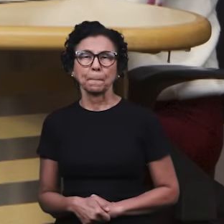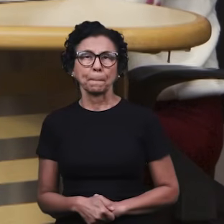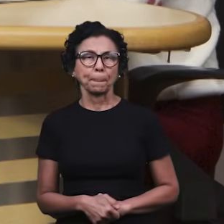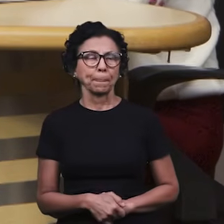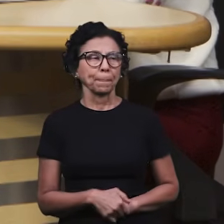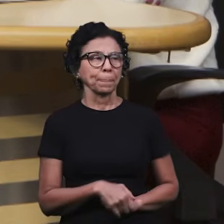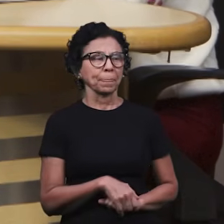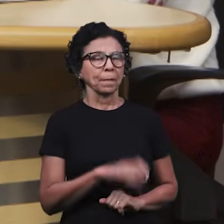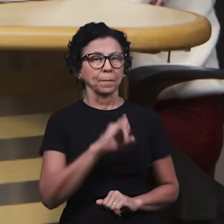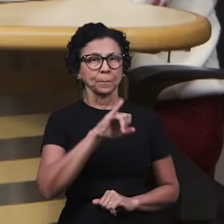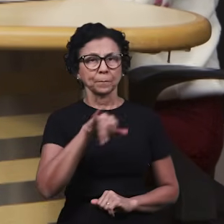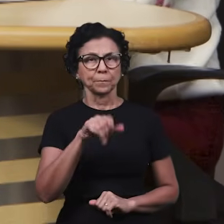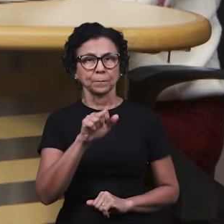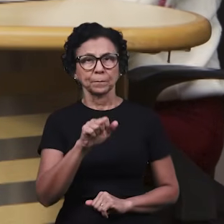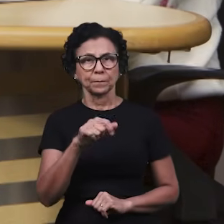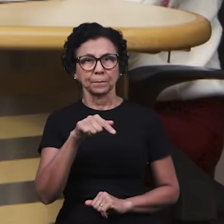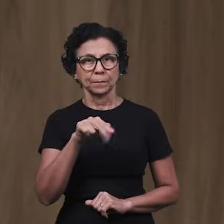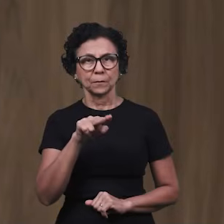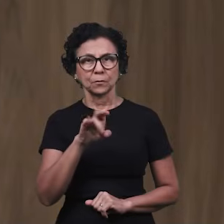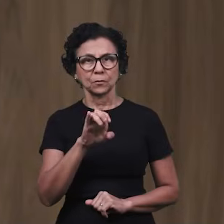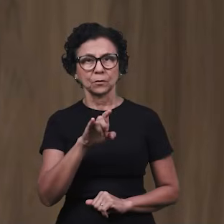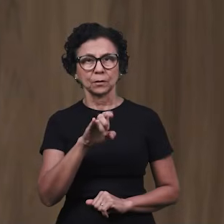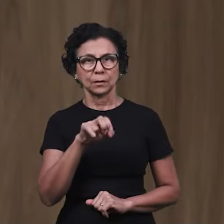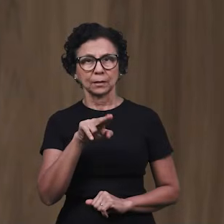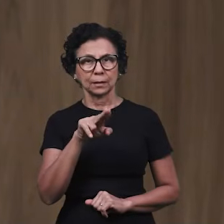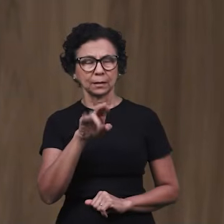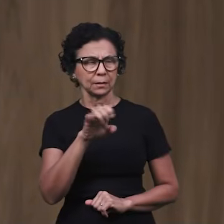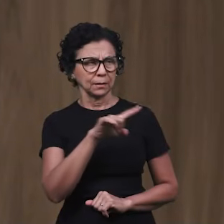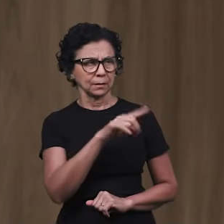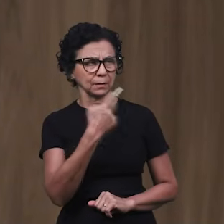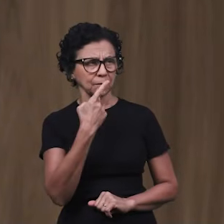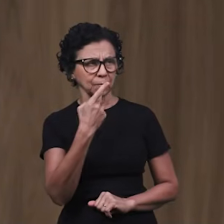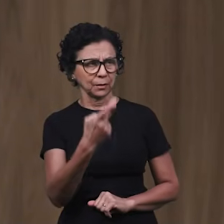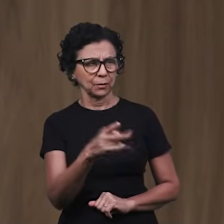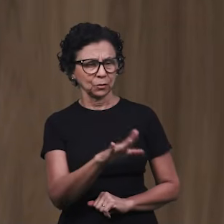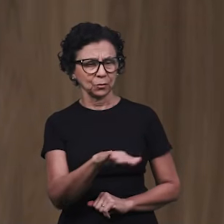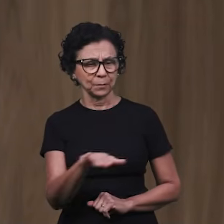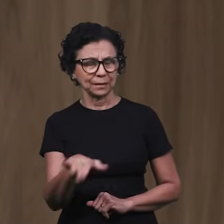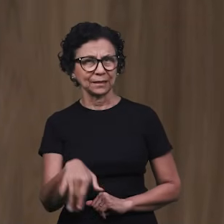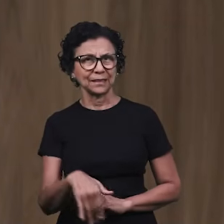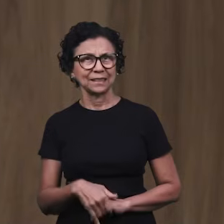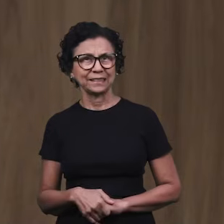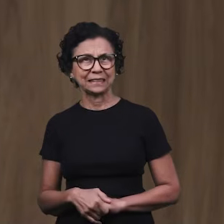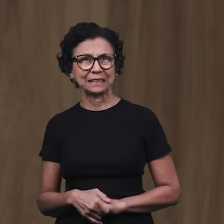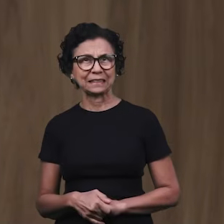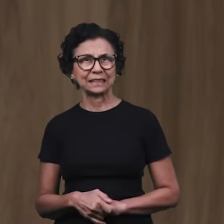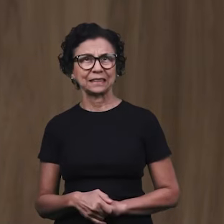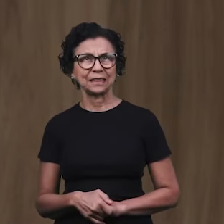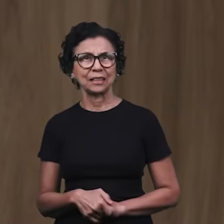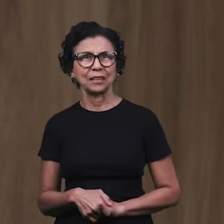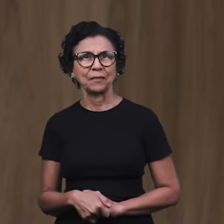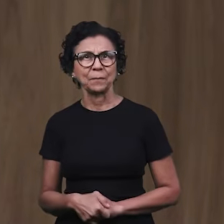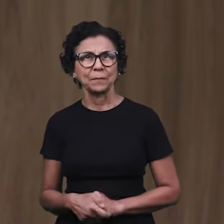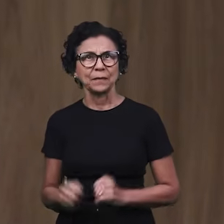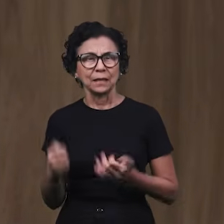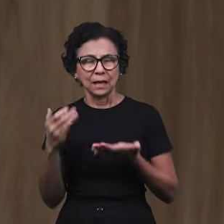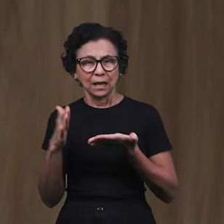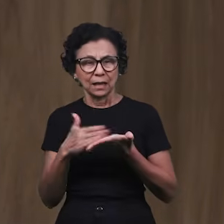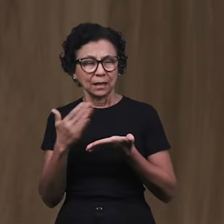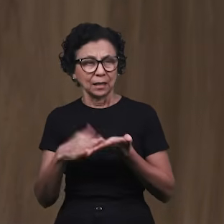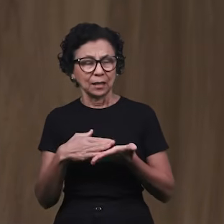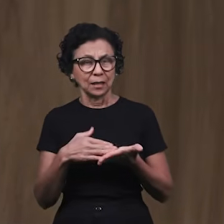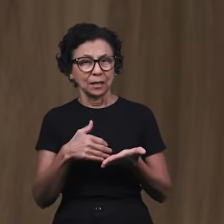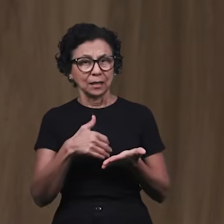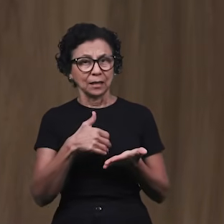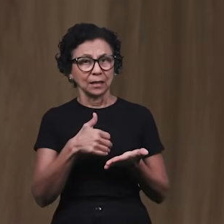Jaqueline comentou, quando ela recebe a revistinha, foi como a primeira Bíblia para ela, né, Jaque? Eu lembro que você nos contou